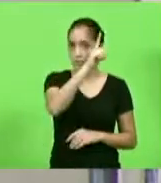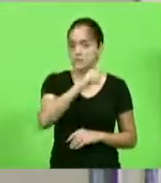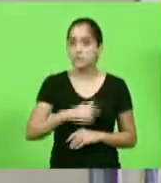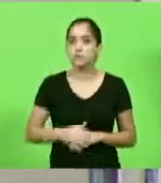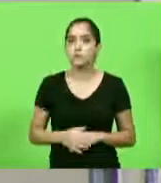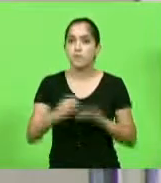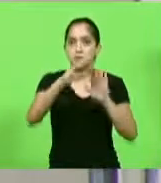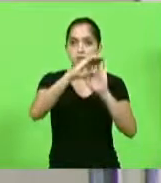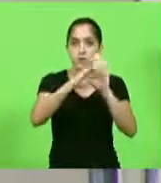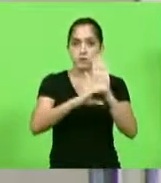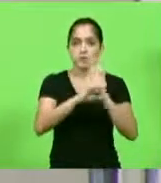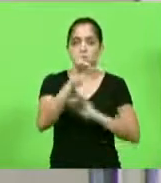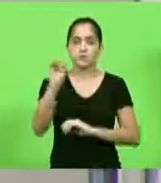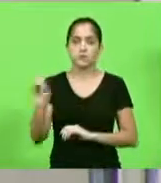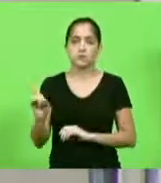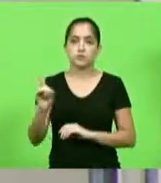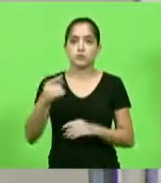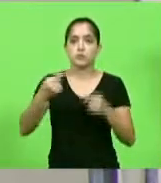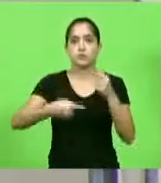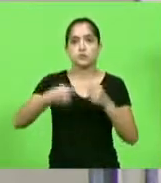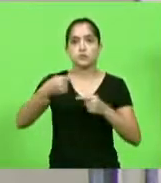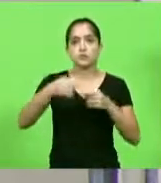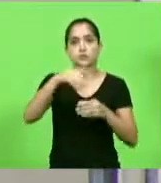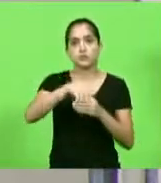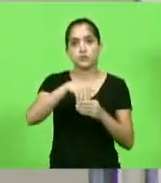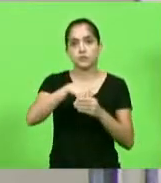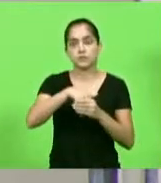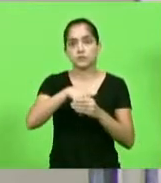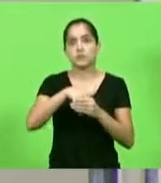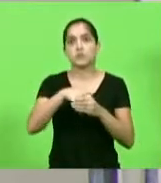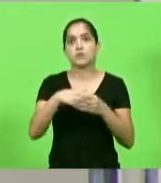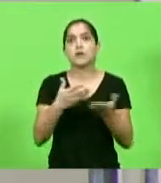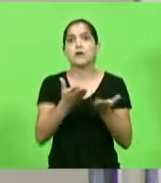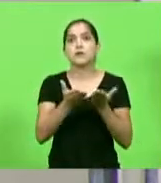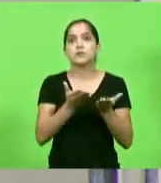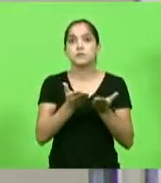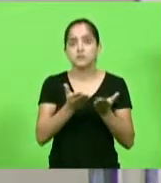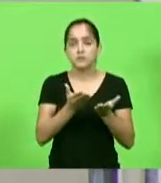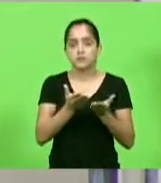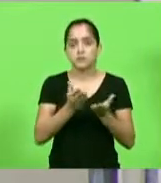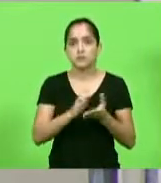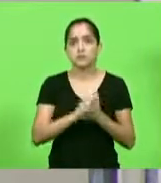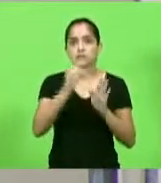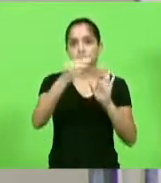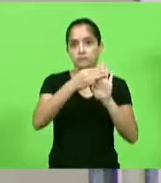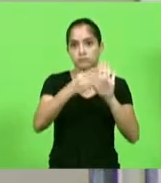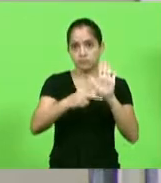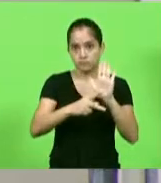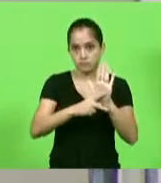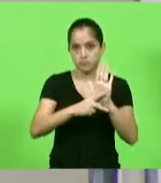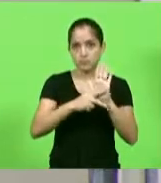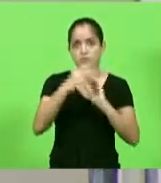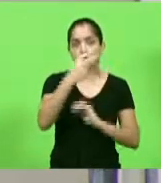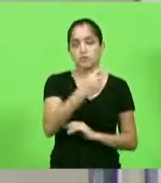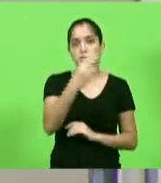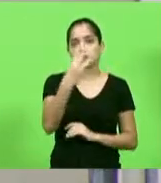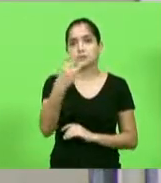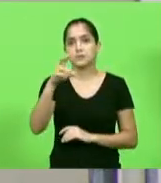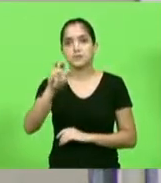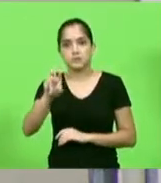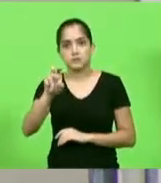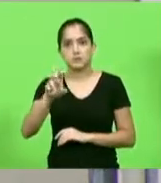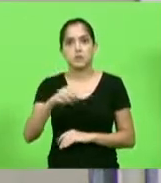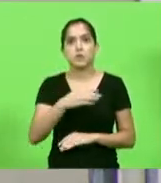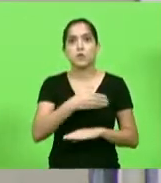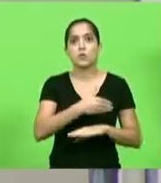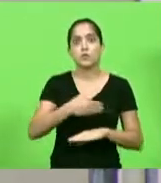Ordem do dia. Discussão e votação em turno único da admissibilidade da medida provisória 235.2021, autor